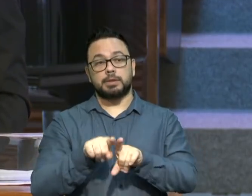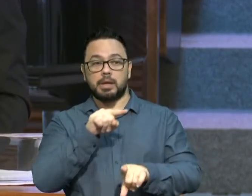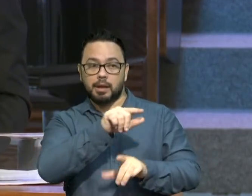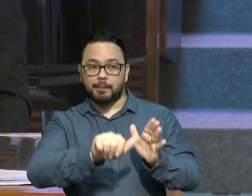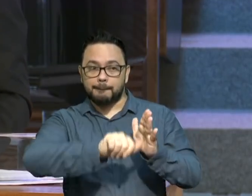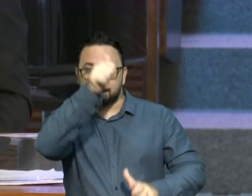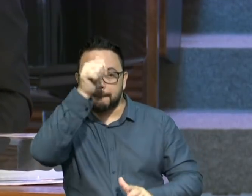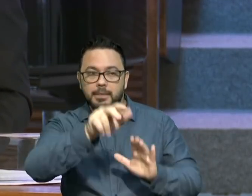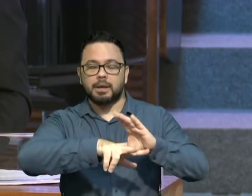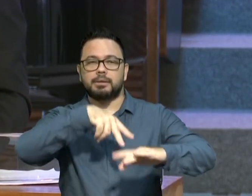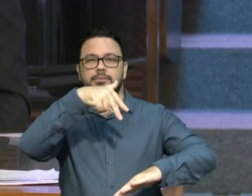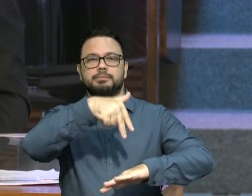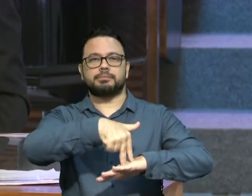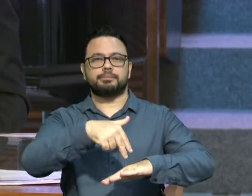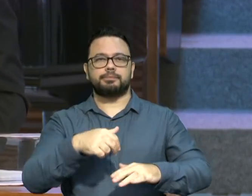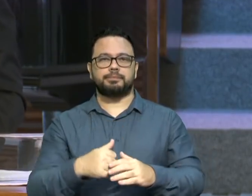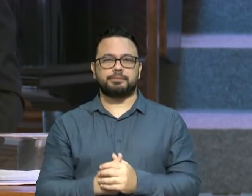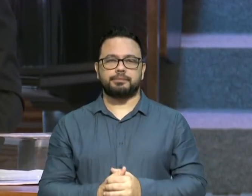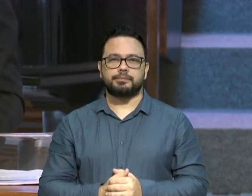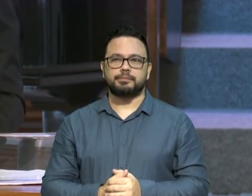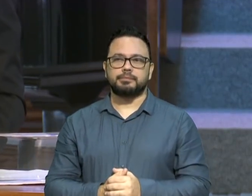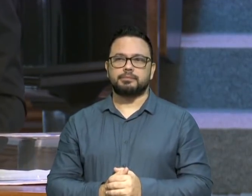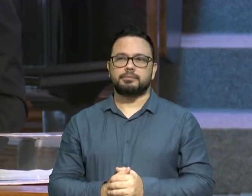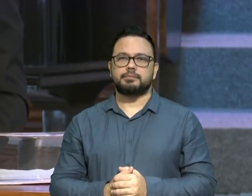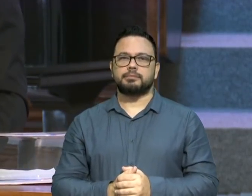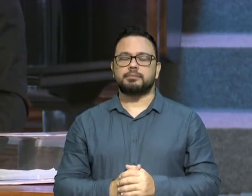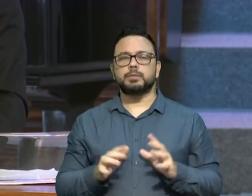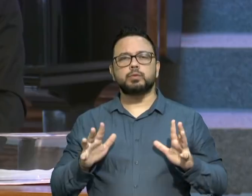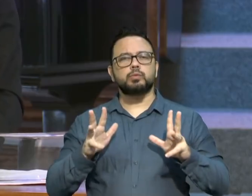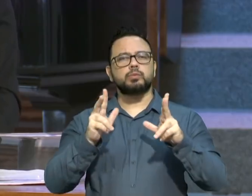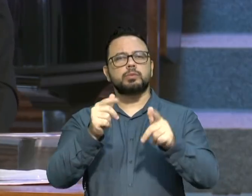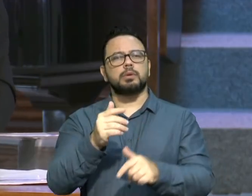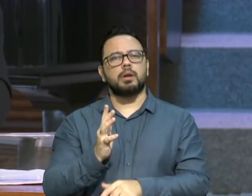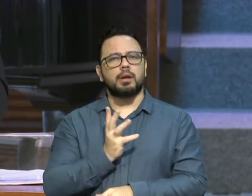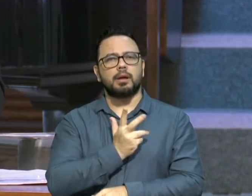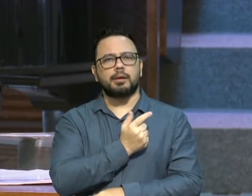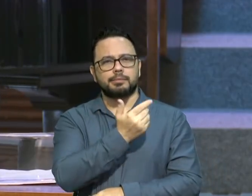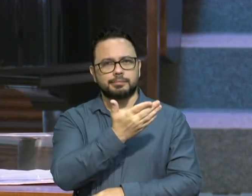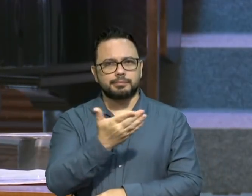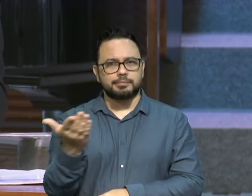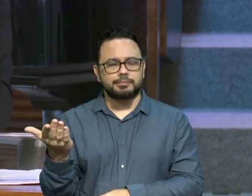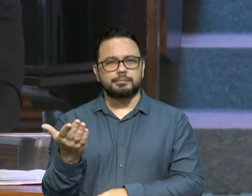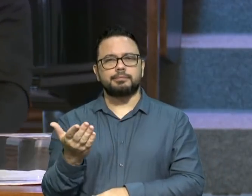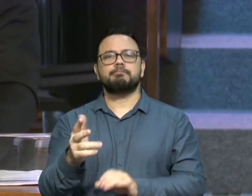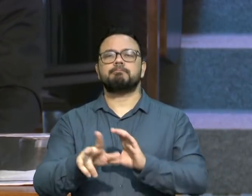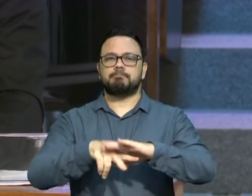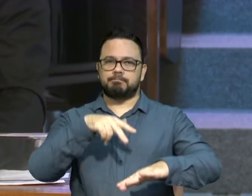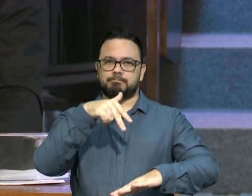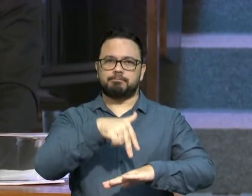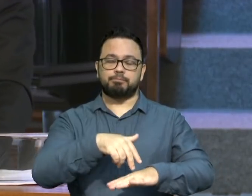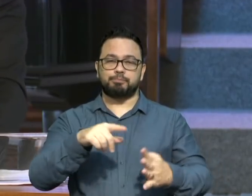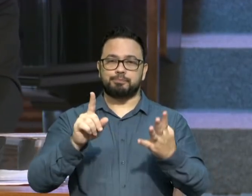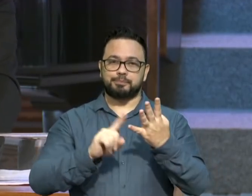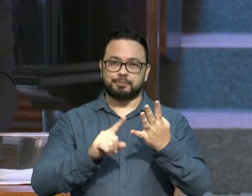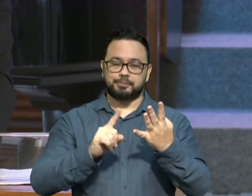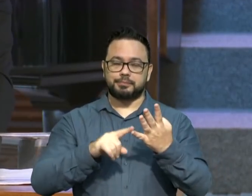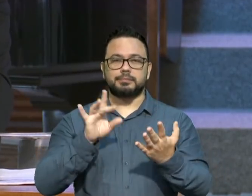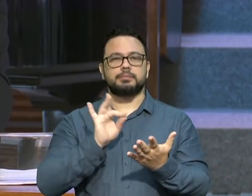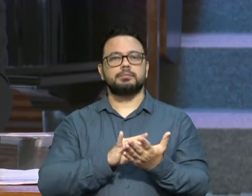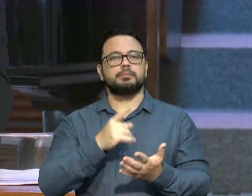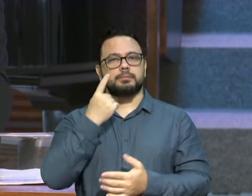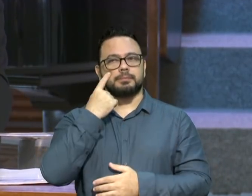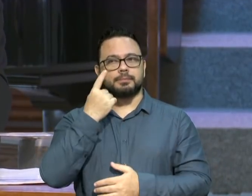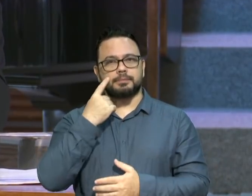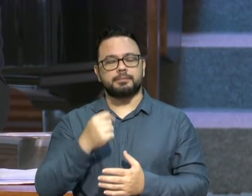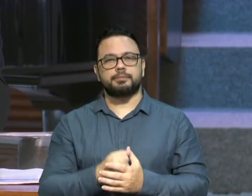ressuscitou a todos os seus filhos ressuscitarão e a última e quarta a verdade Olha